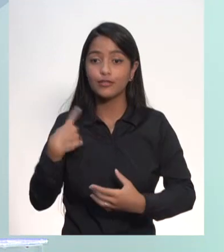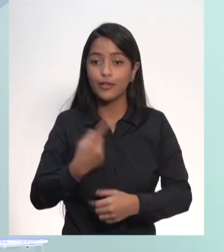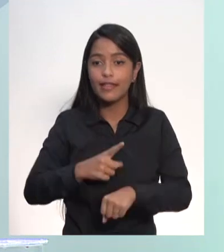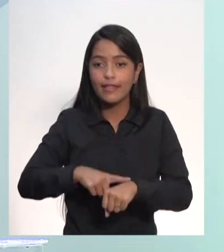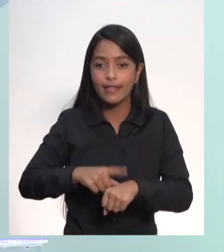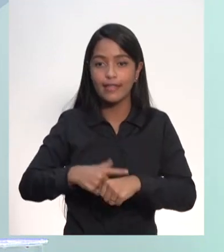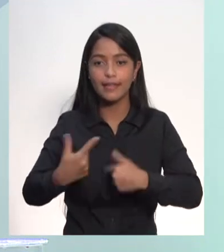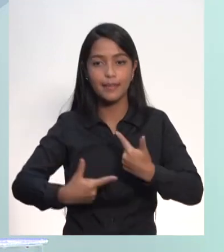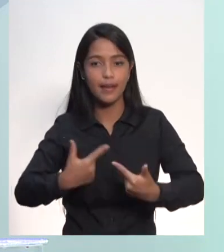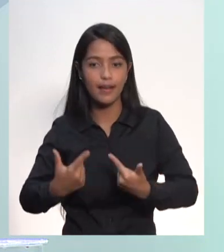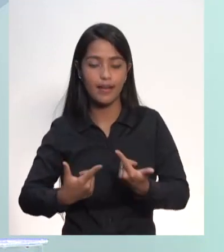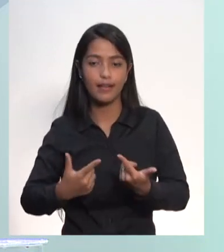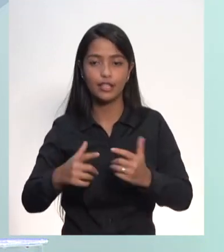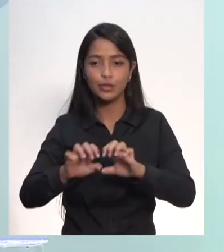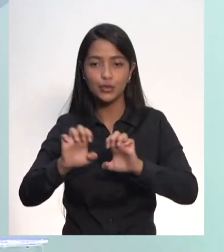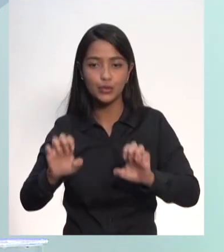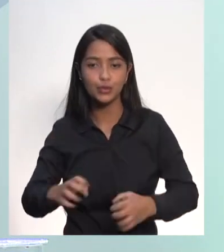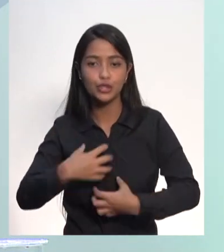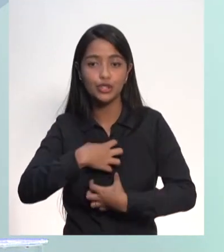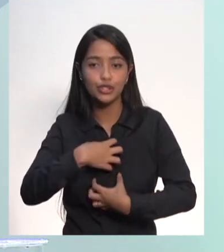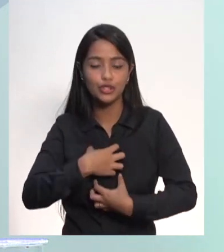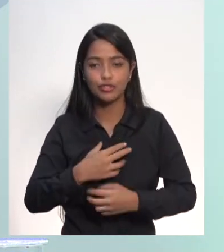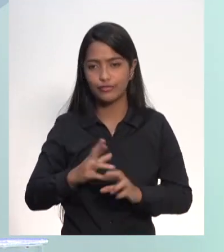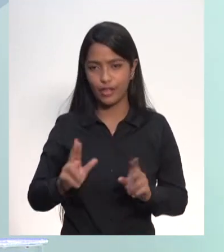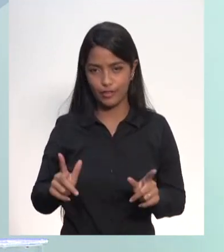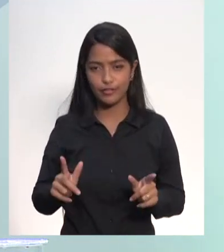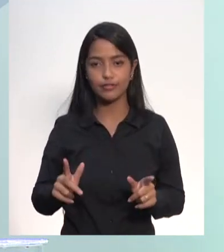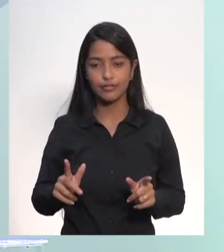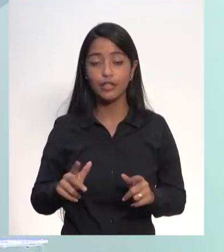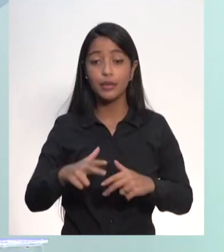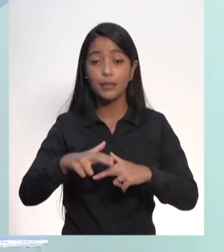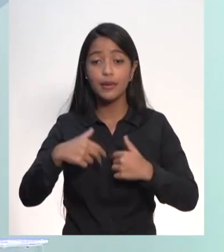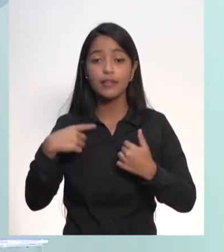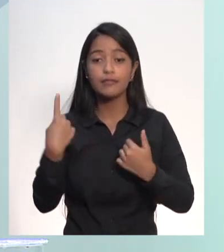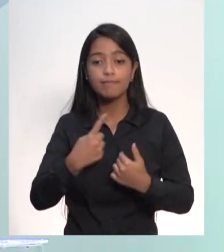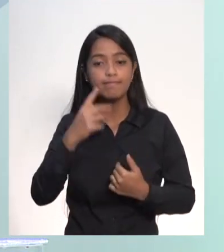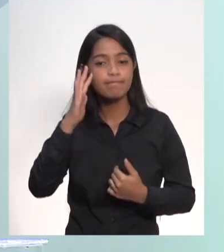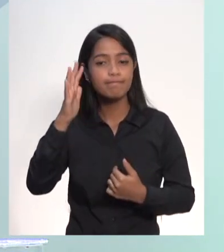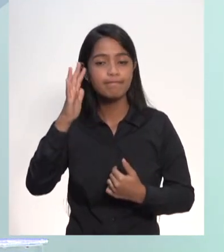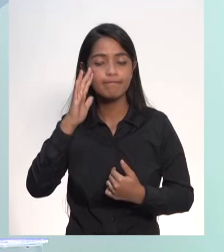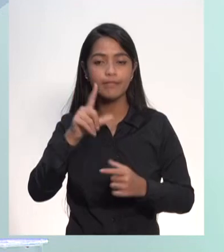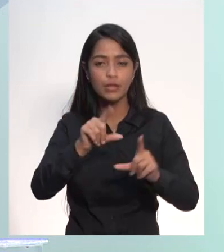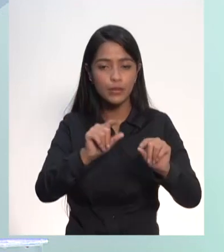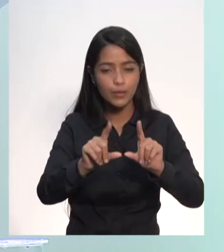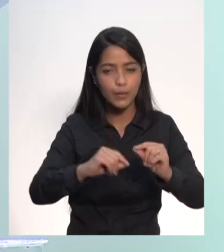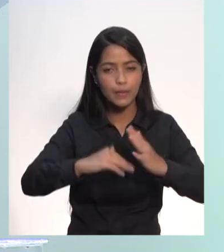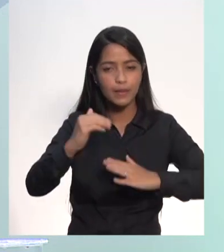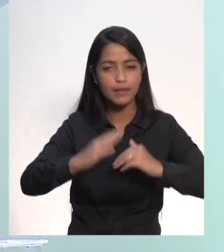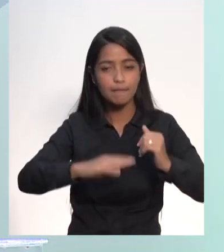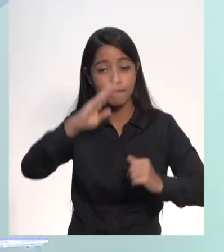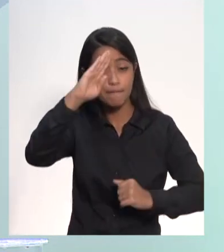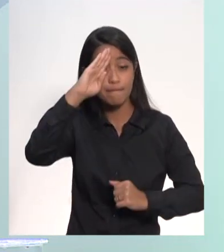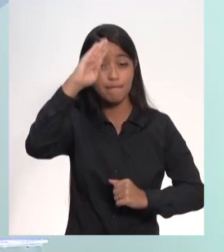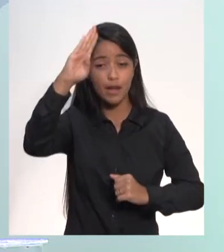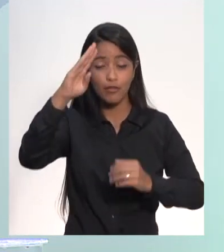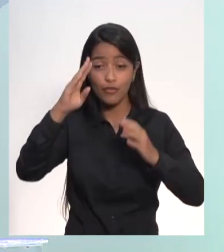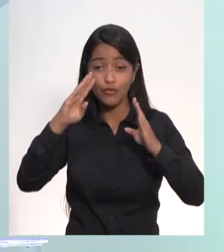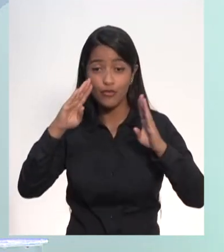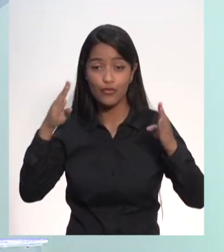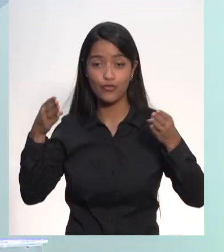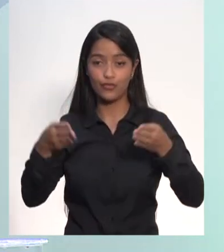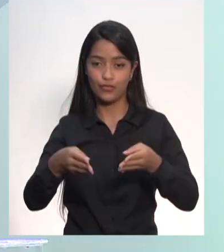de trabalho é diferente. Por isso, a gente pensou em priorizar algumas habilidades para direcionar um pouco o nosso olhar